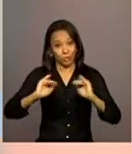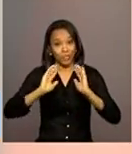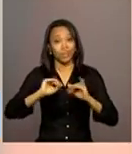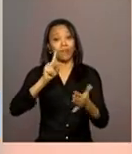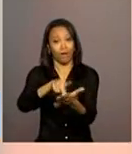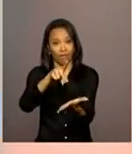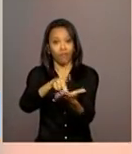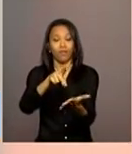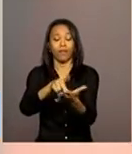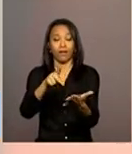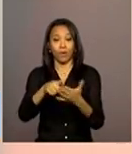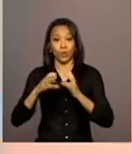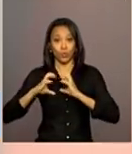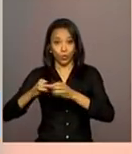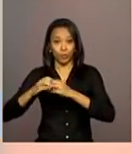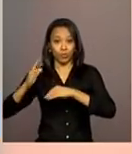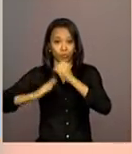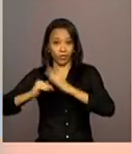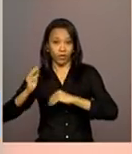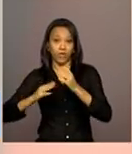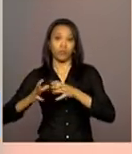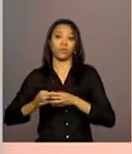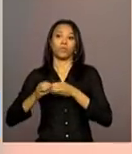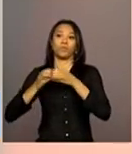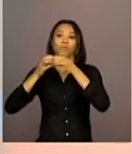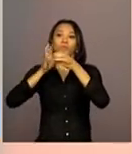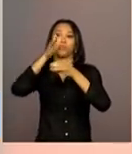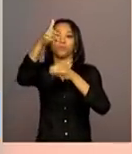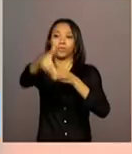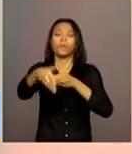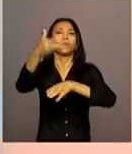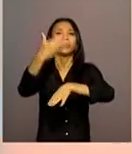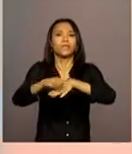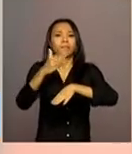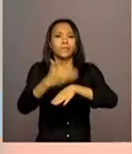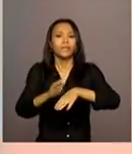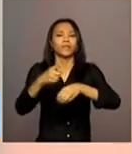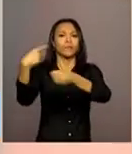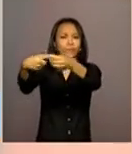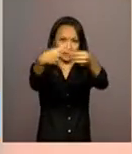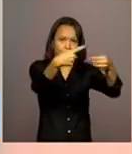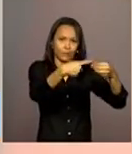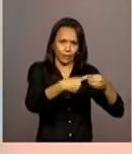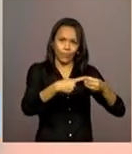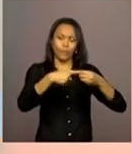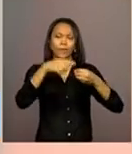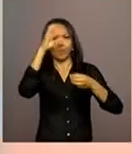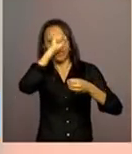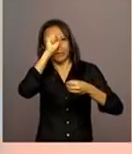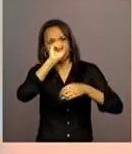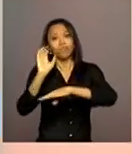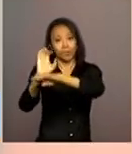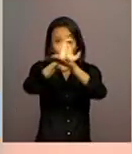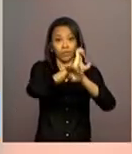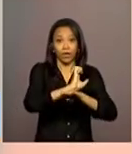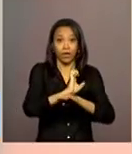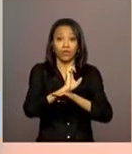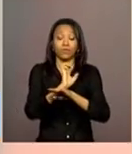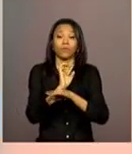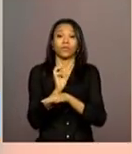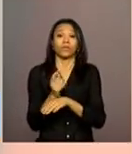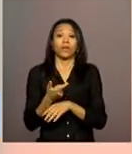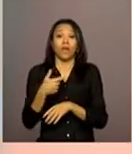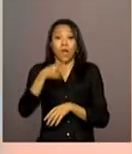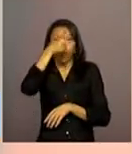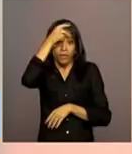equipes quando a gente se desloca para alguma Cap ação nos municípios nos estados e os gestores